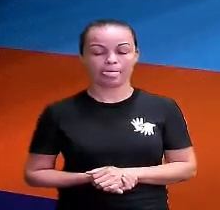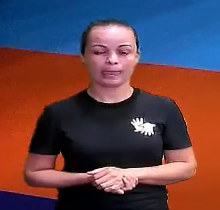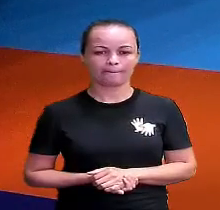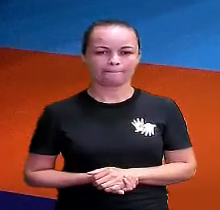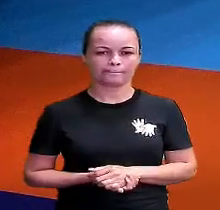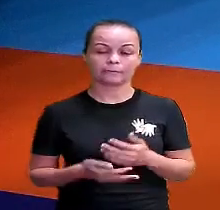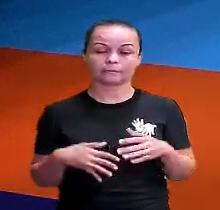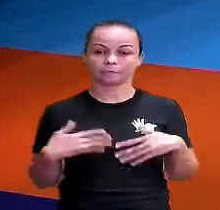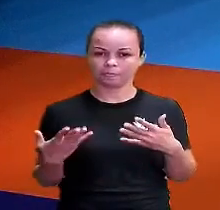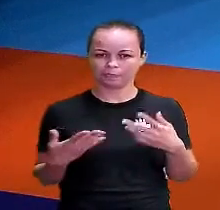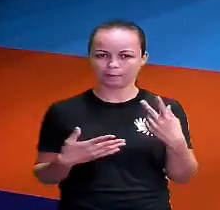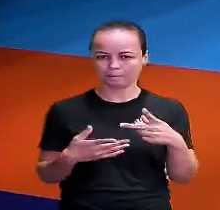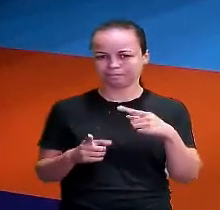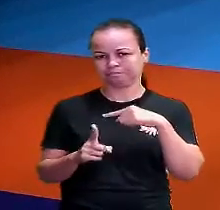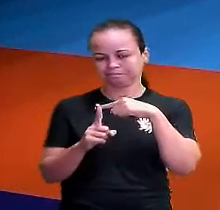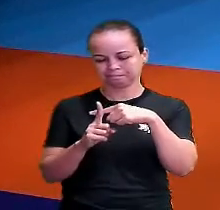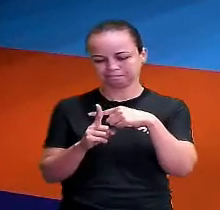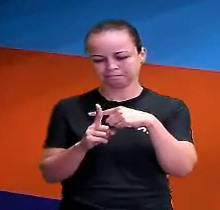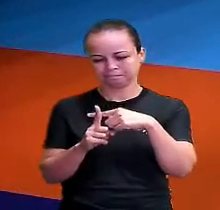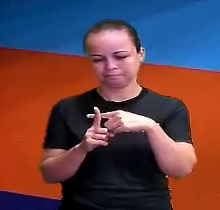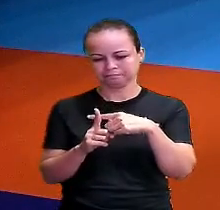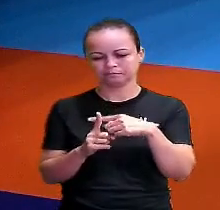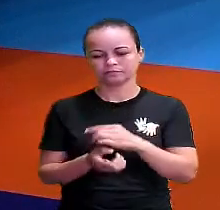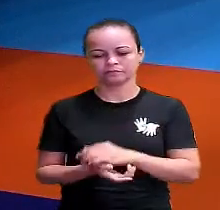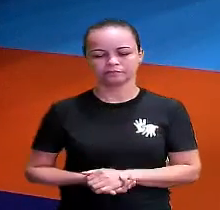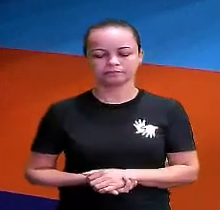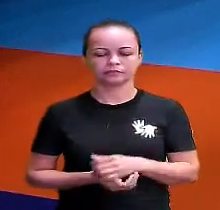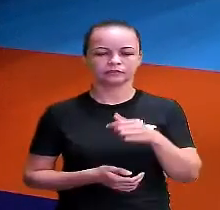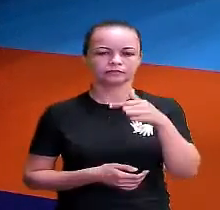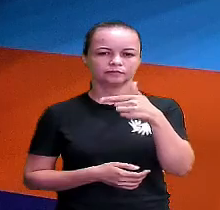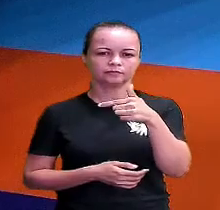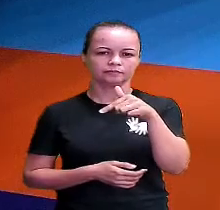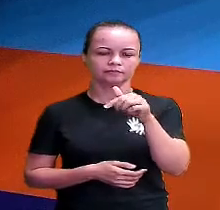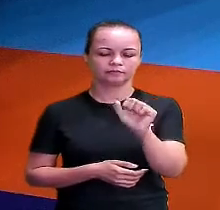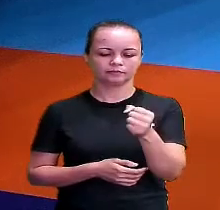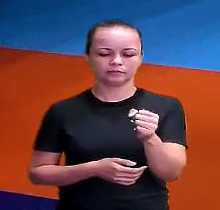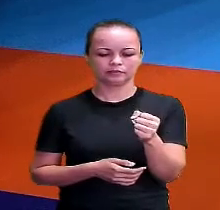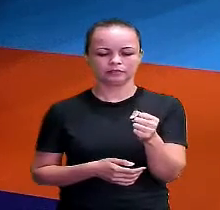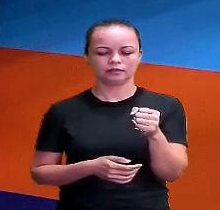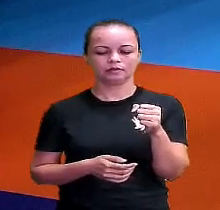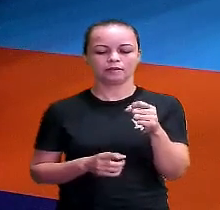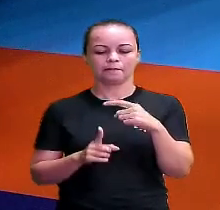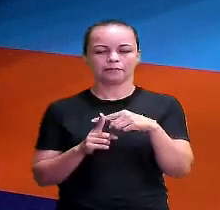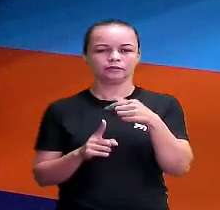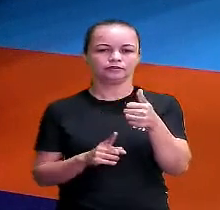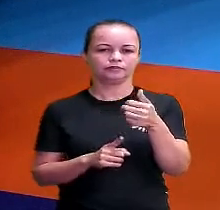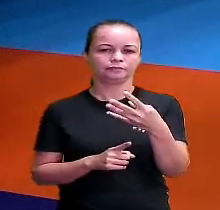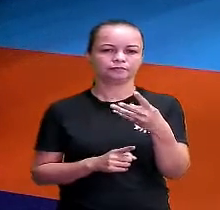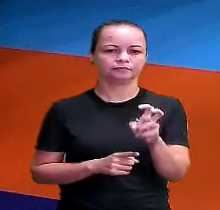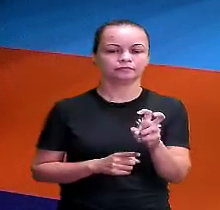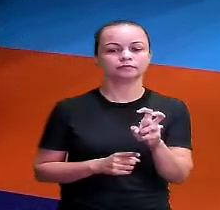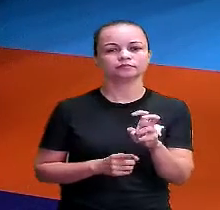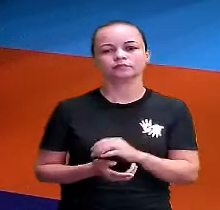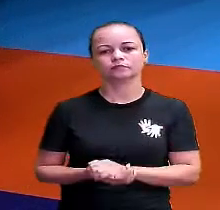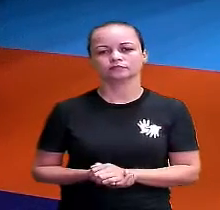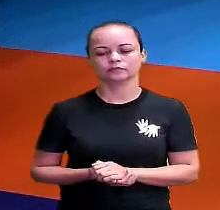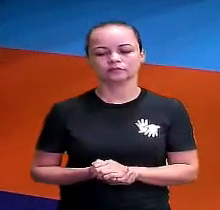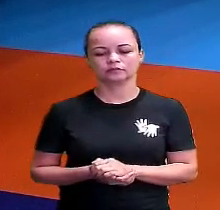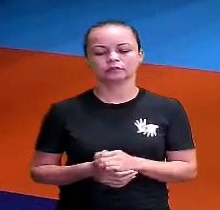Então, é uma adição, tá? Então, tá aqui, ó, 278 mais 145. Começo